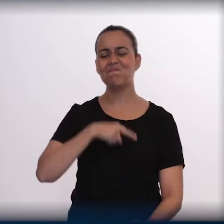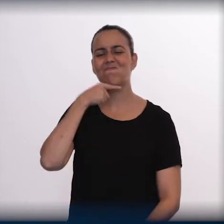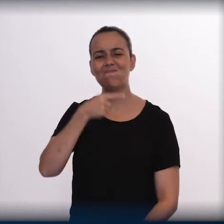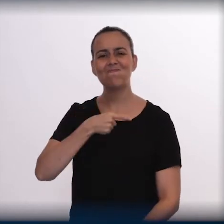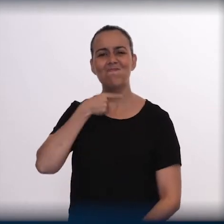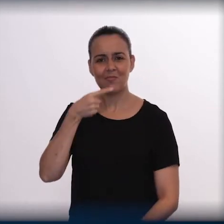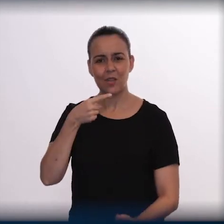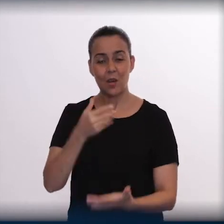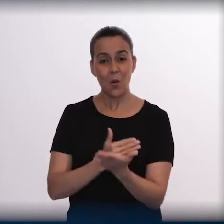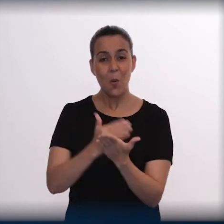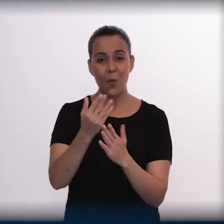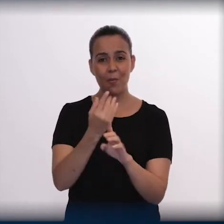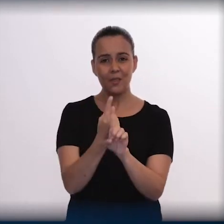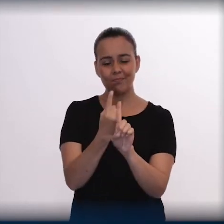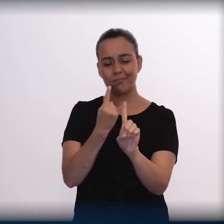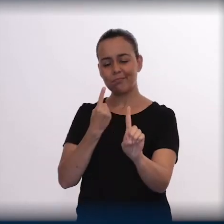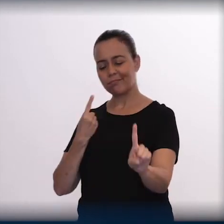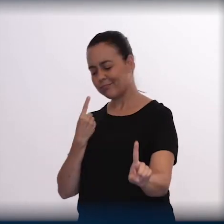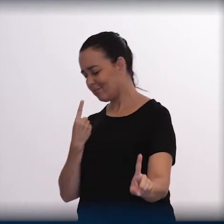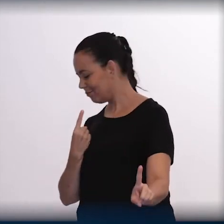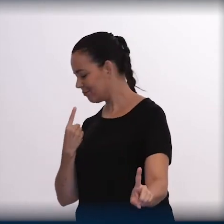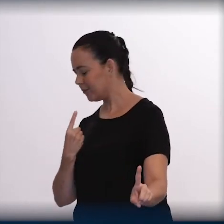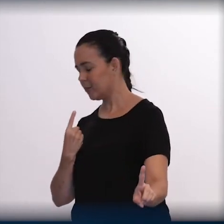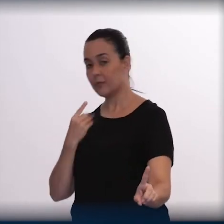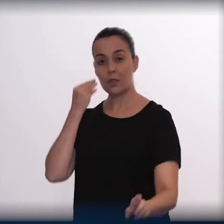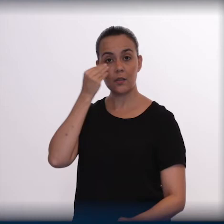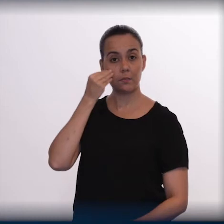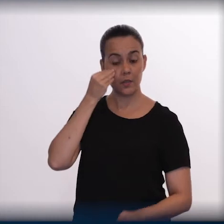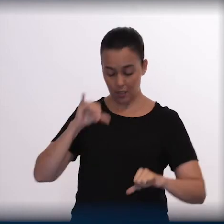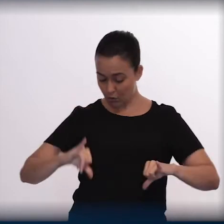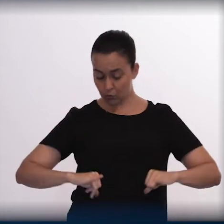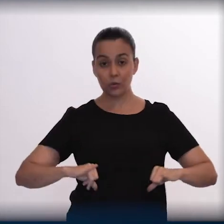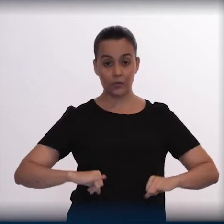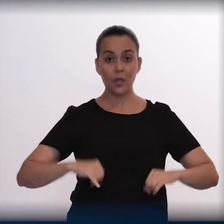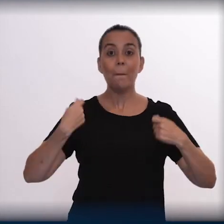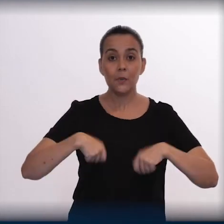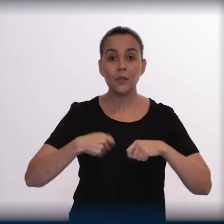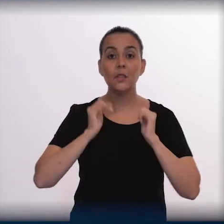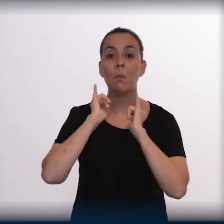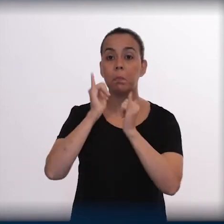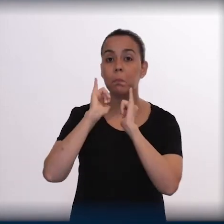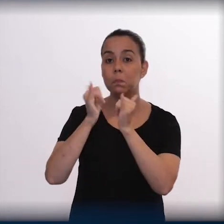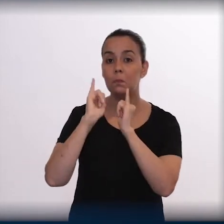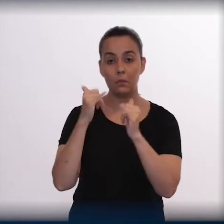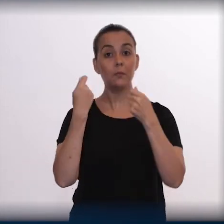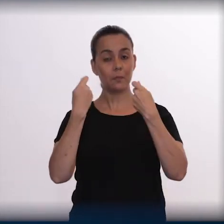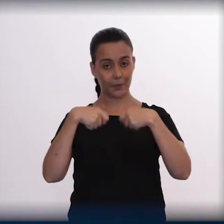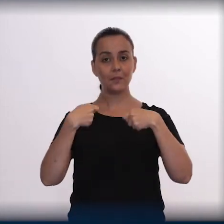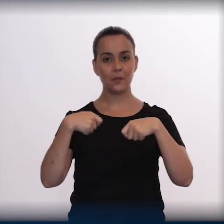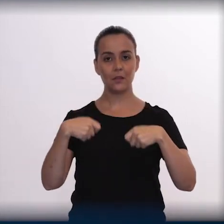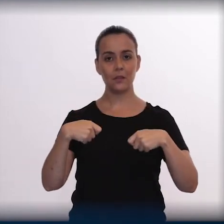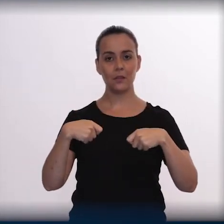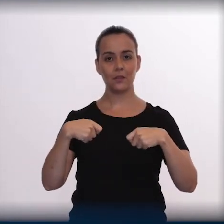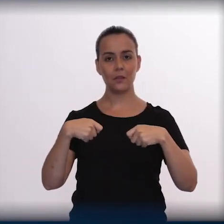As experiências de sofrimento, elas precisam ser narrativizadas, né? Quando a gente fala sobre o